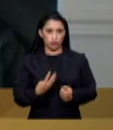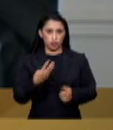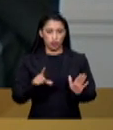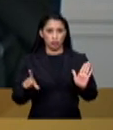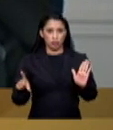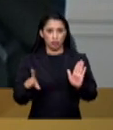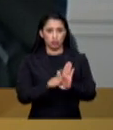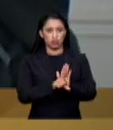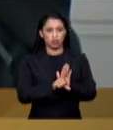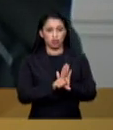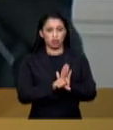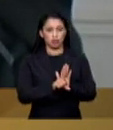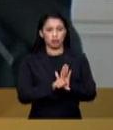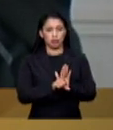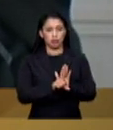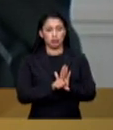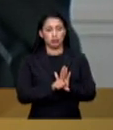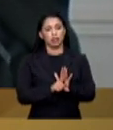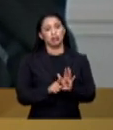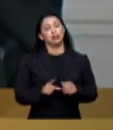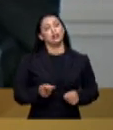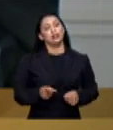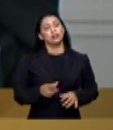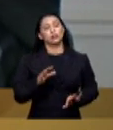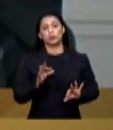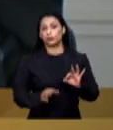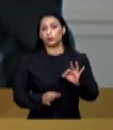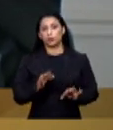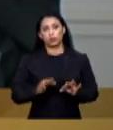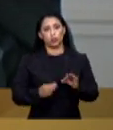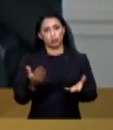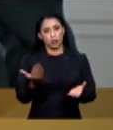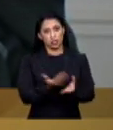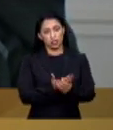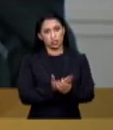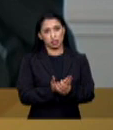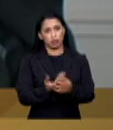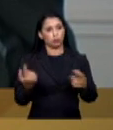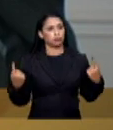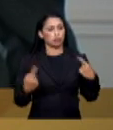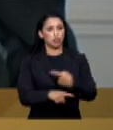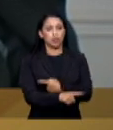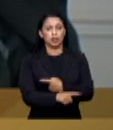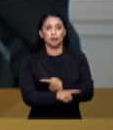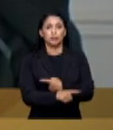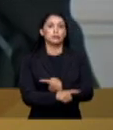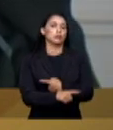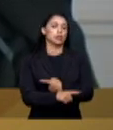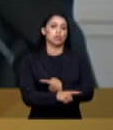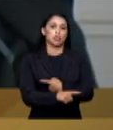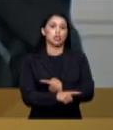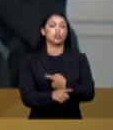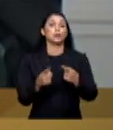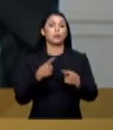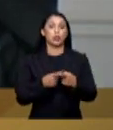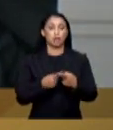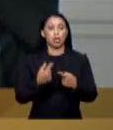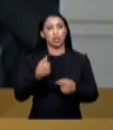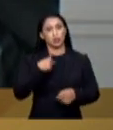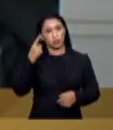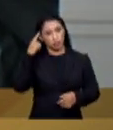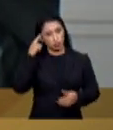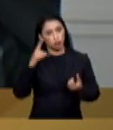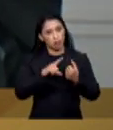lei, julgo improcedente a ação, porque entendo que é constitucional o